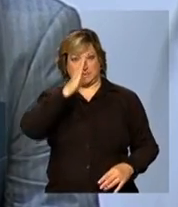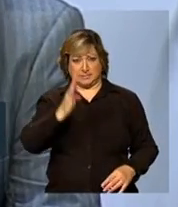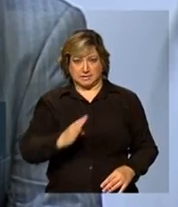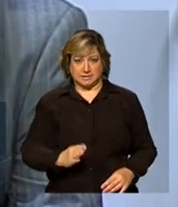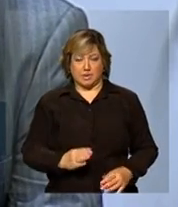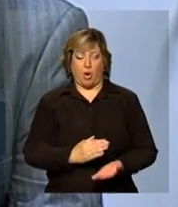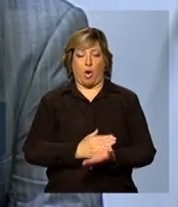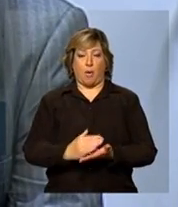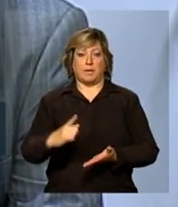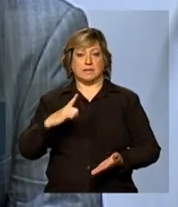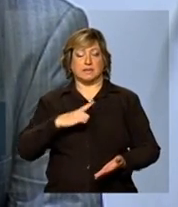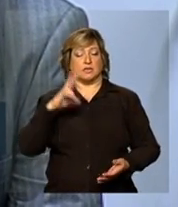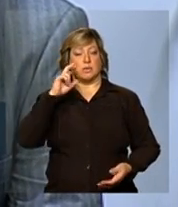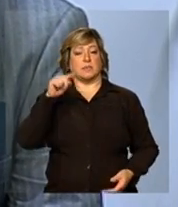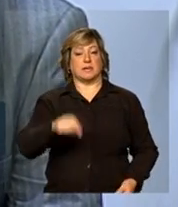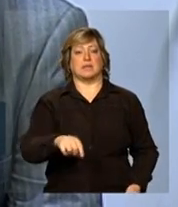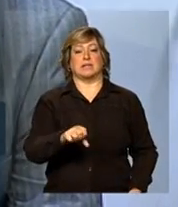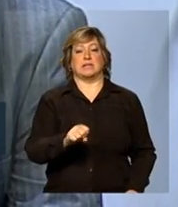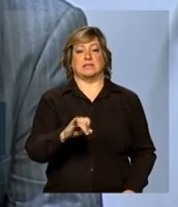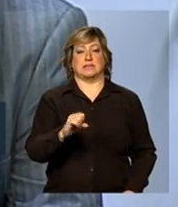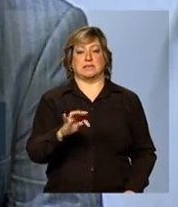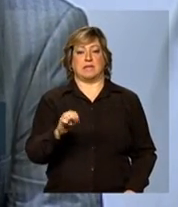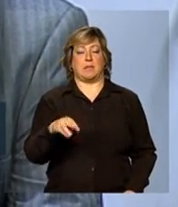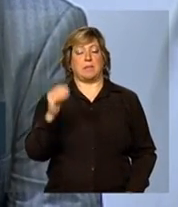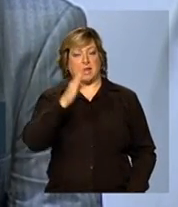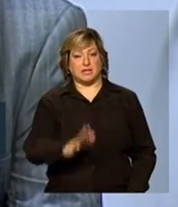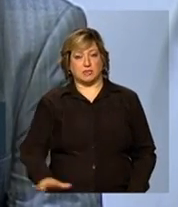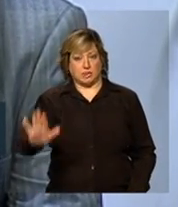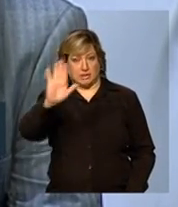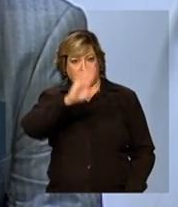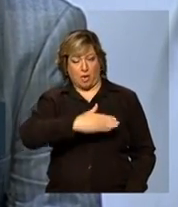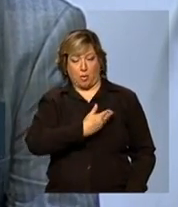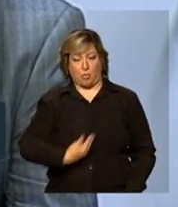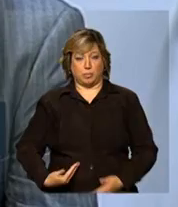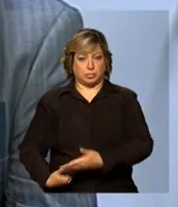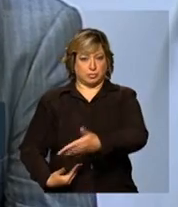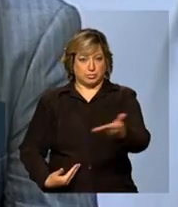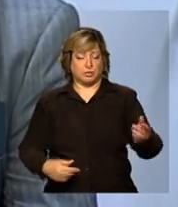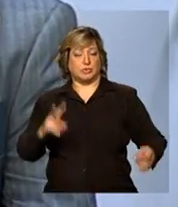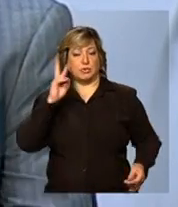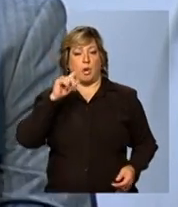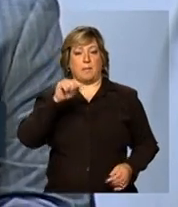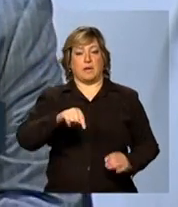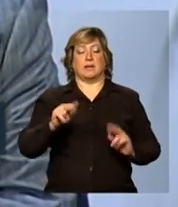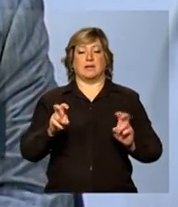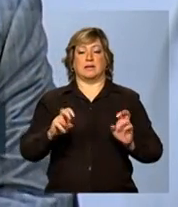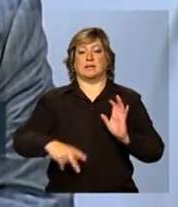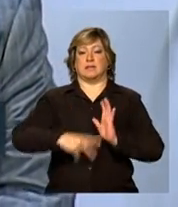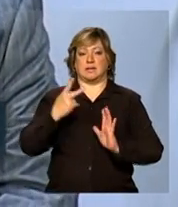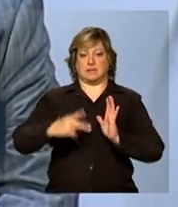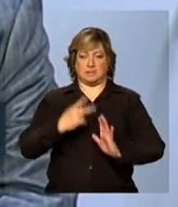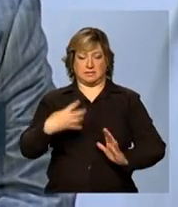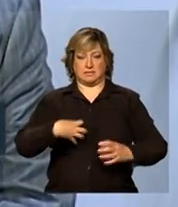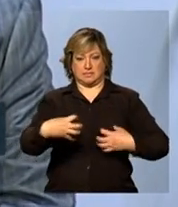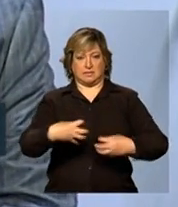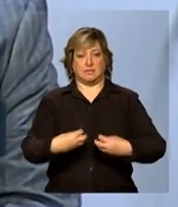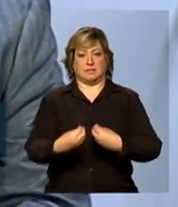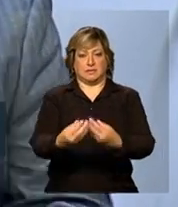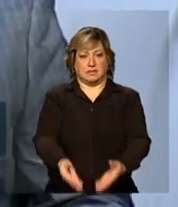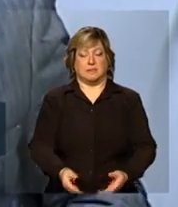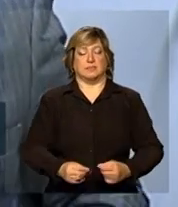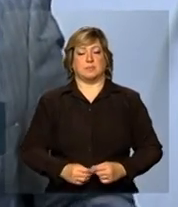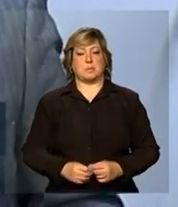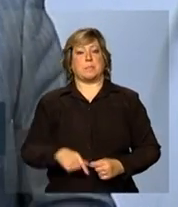a ter sobre o seu Sistema Nacional Público de Transplantes. São caminhos que têm que necessariamente caminhar